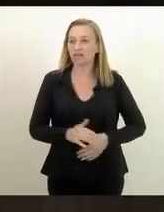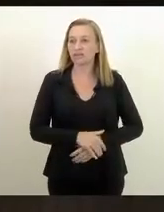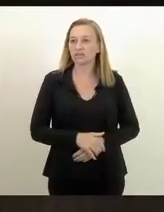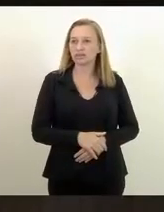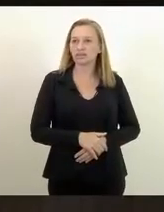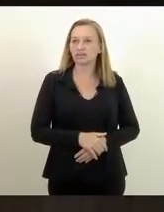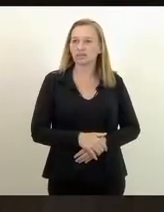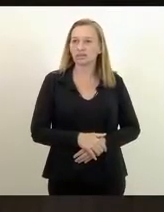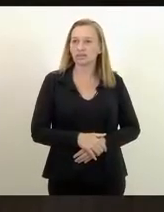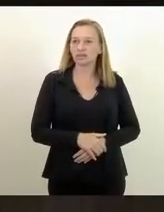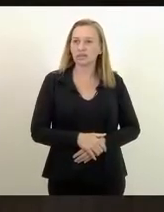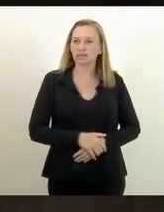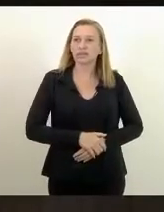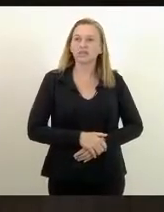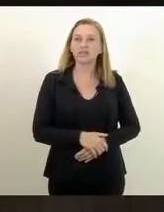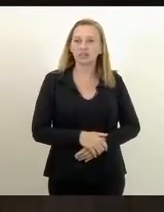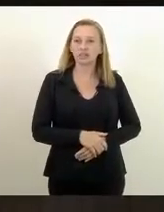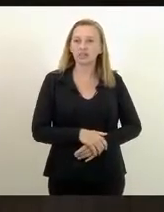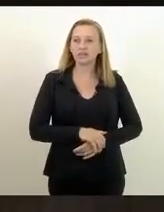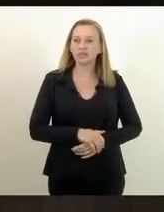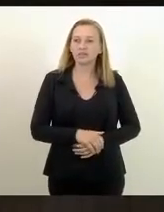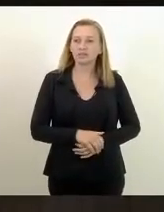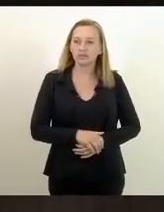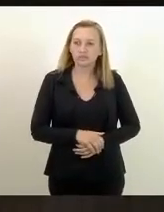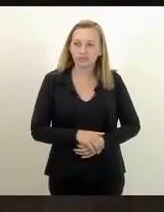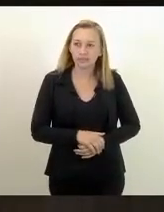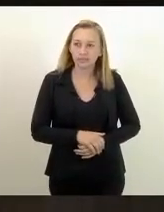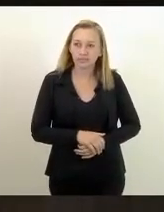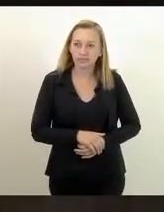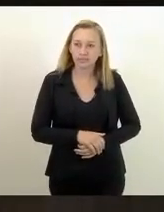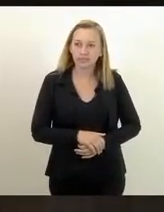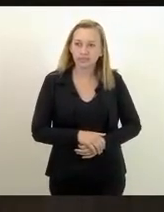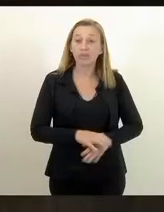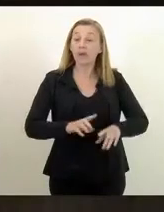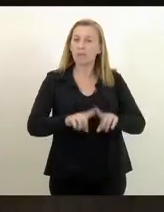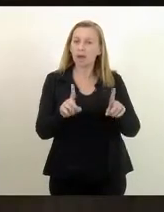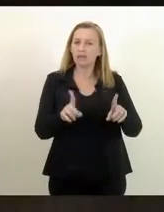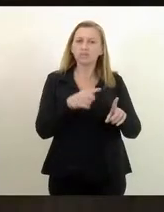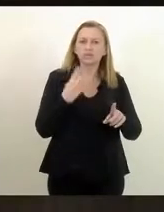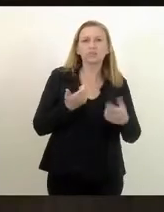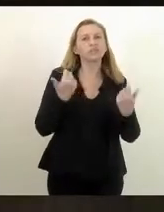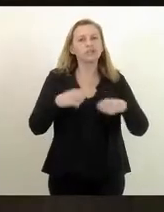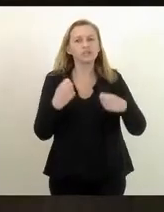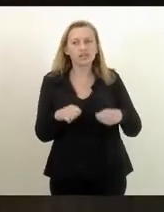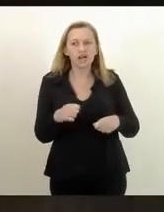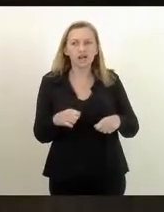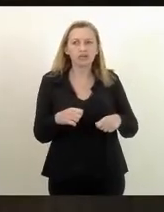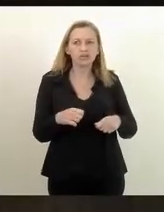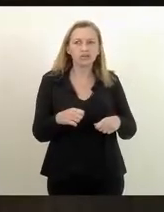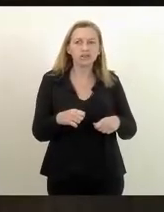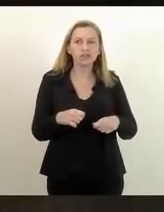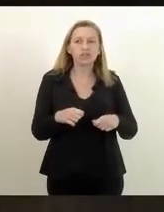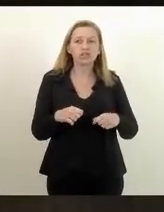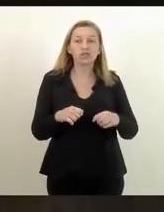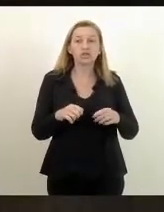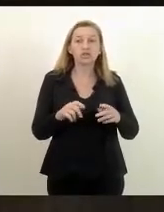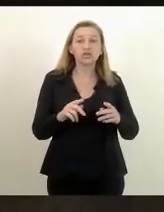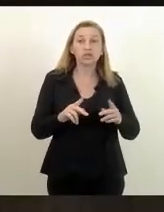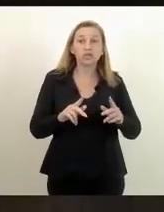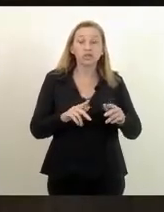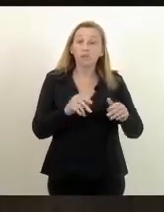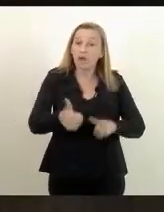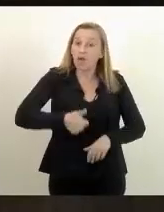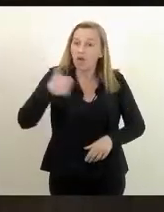em alguma comunidade, mortos. A gente sabe que não são todos policiais, mas a gente precisava, de alguma forma, humanizar esse